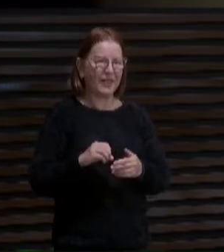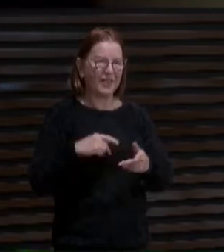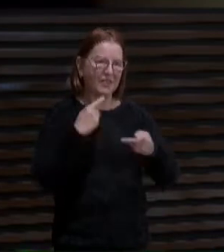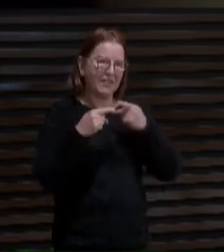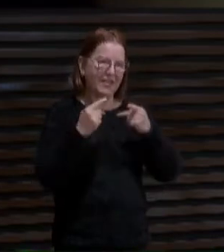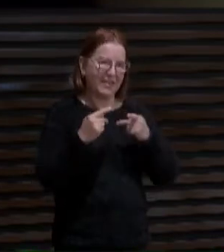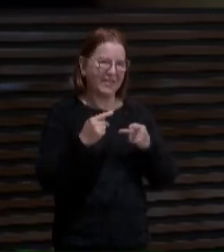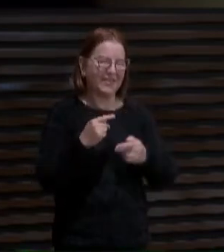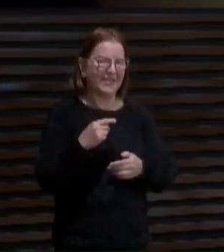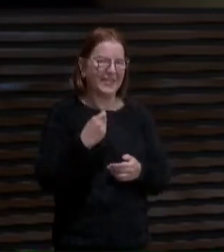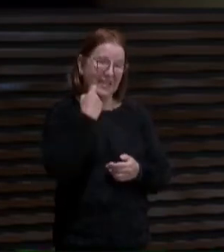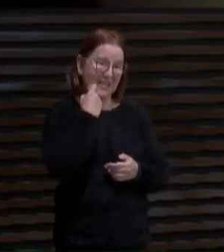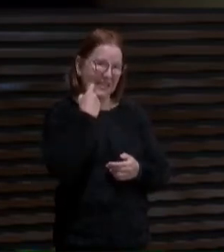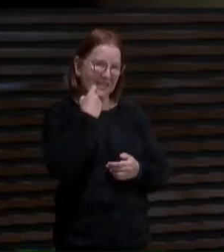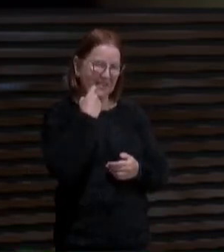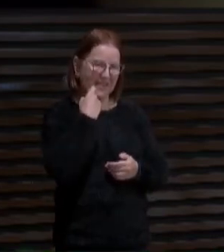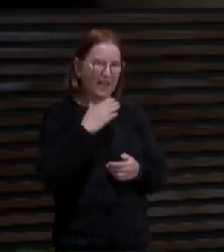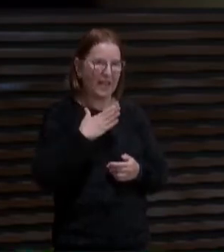da liderança